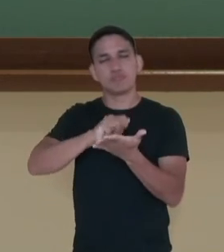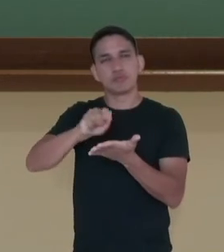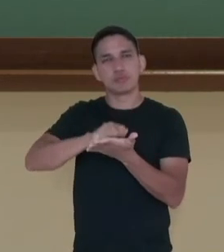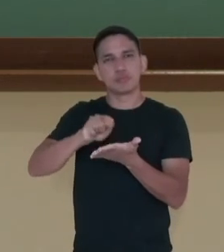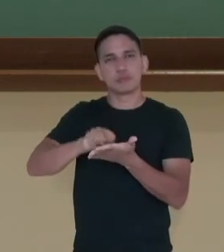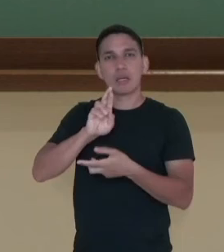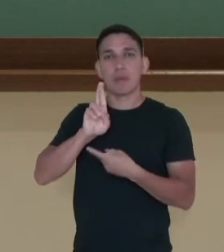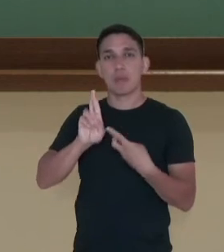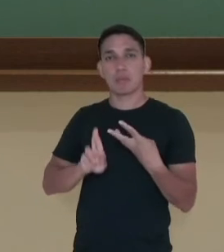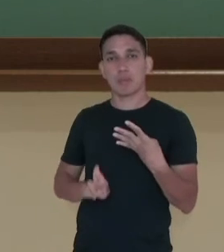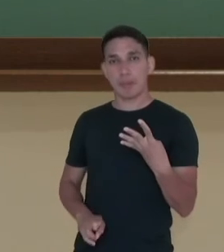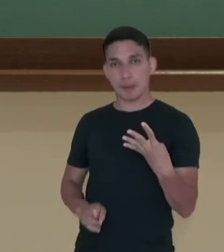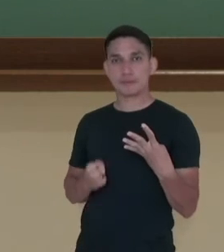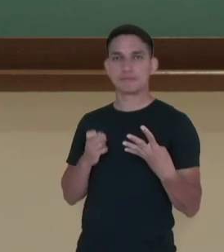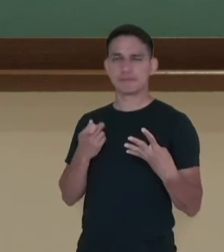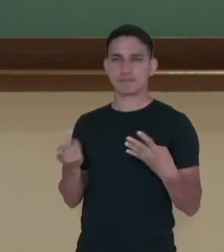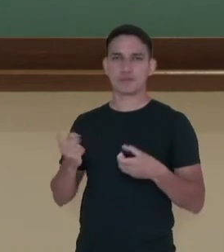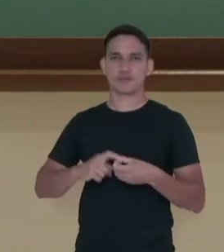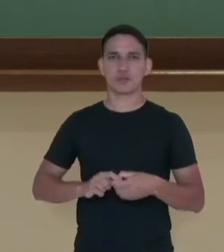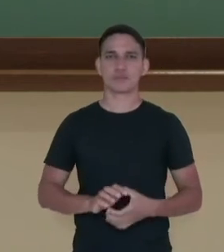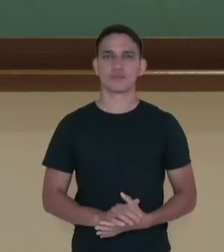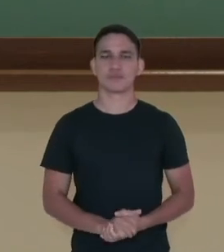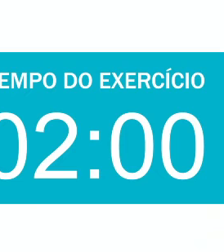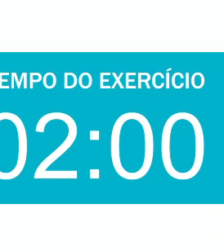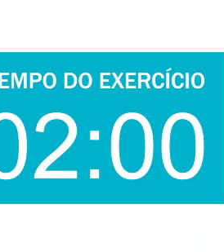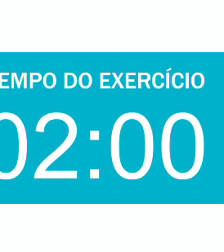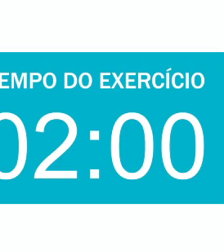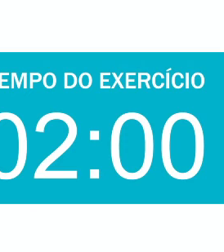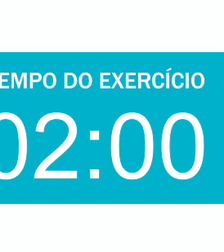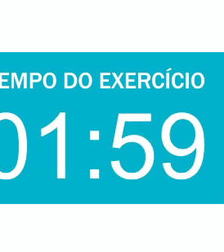respondendo aos questionamentos. Voltamos na sequência.